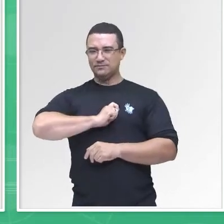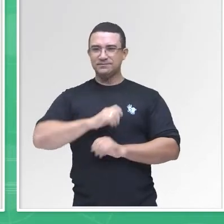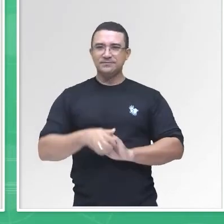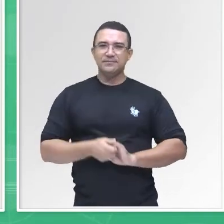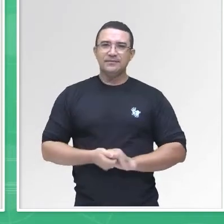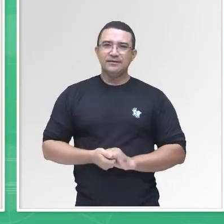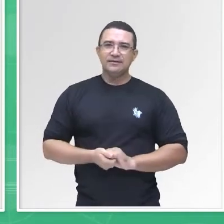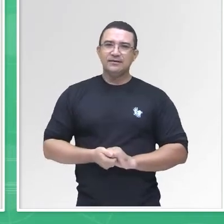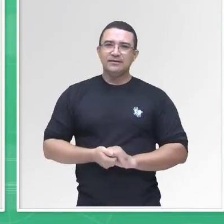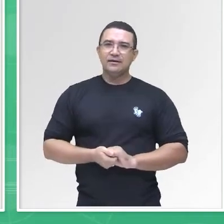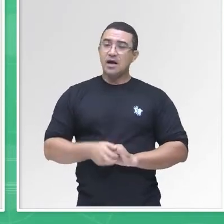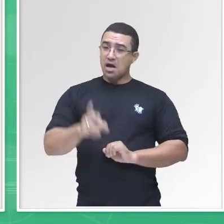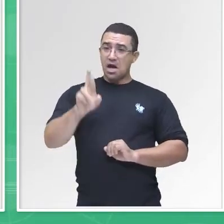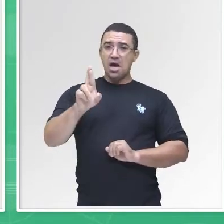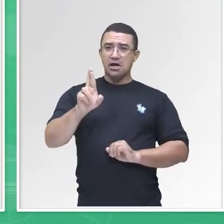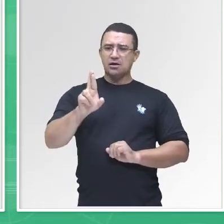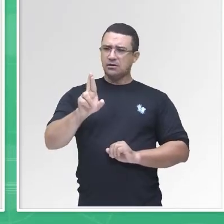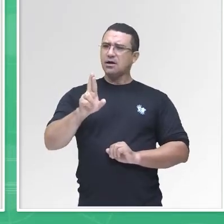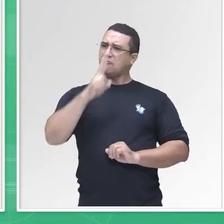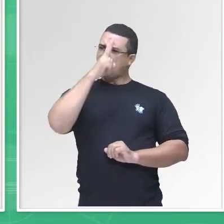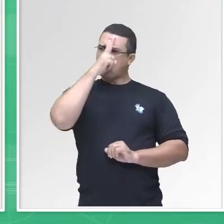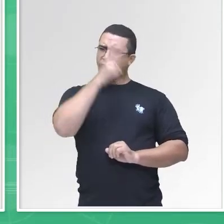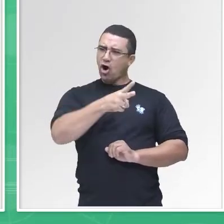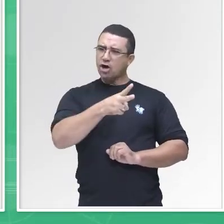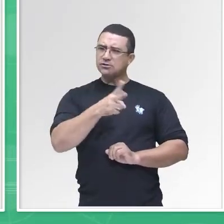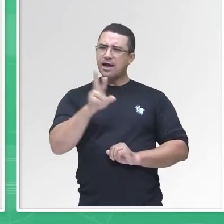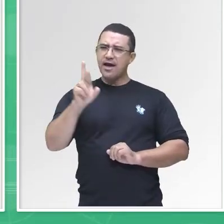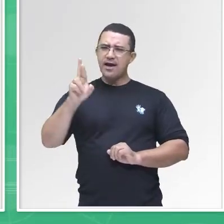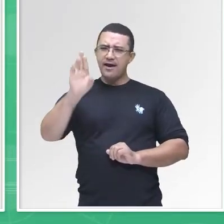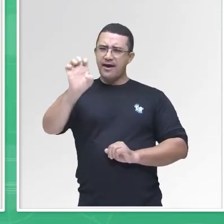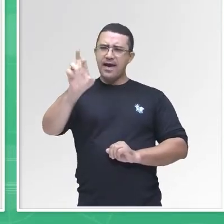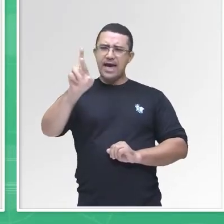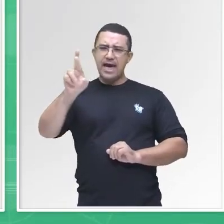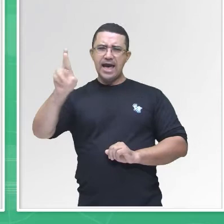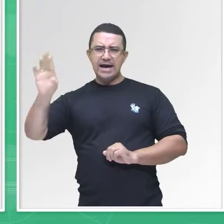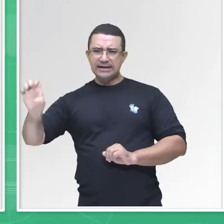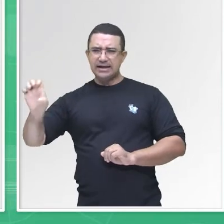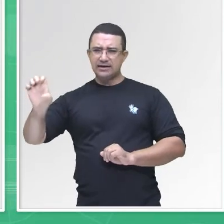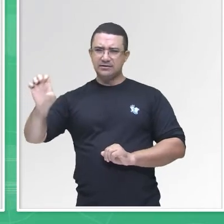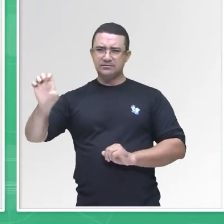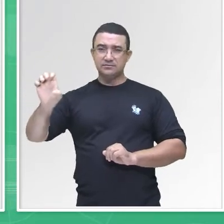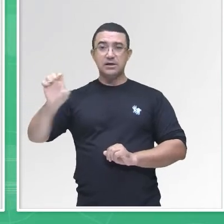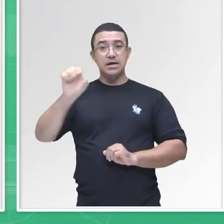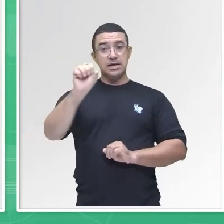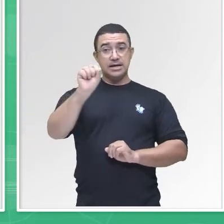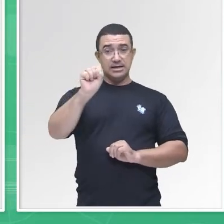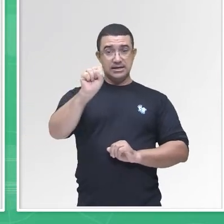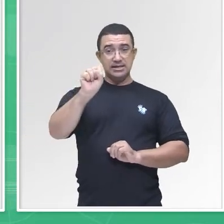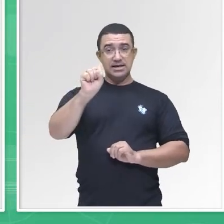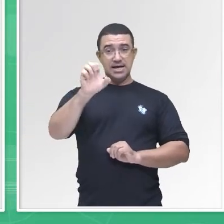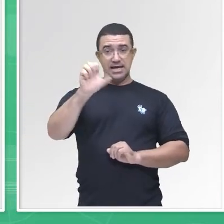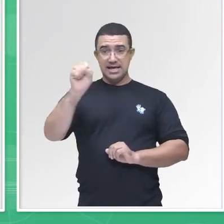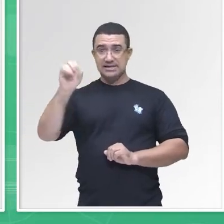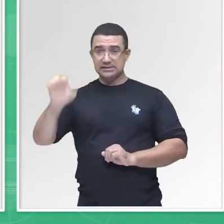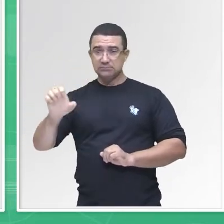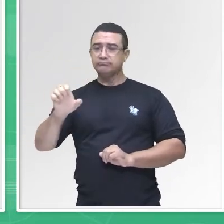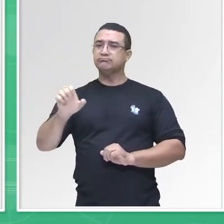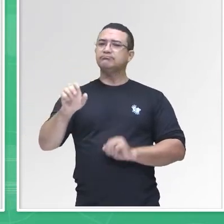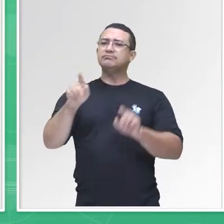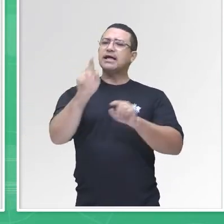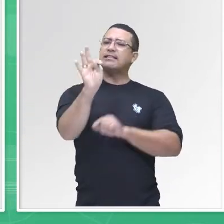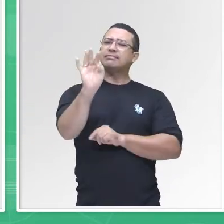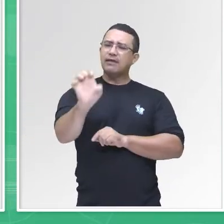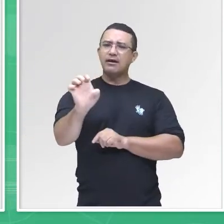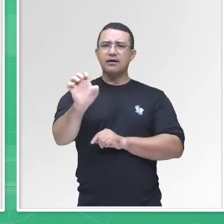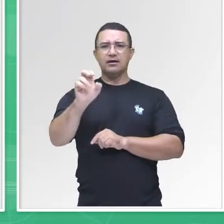R é super forte, né? R, la S, la T, la